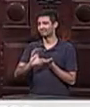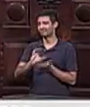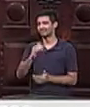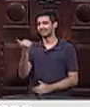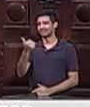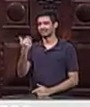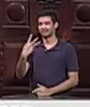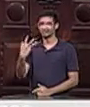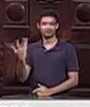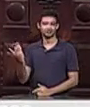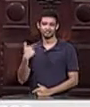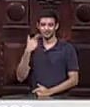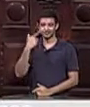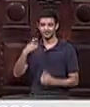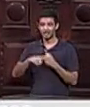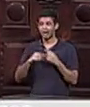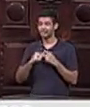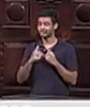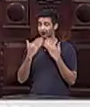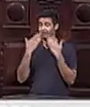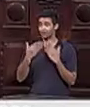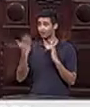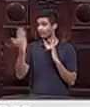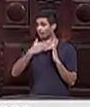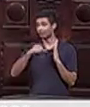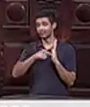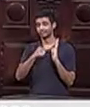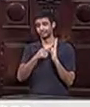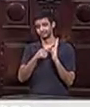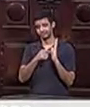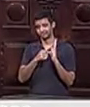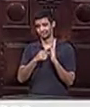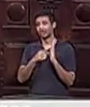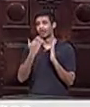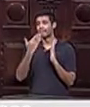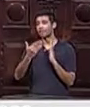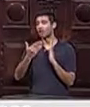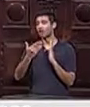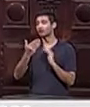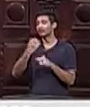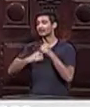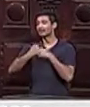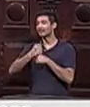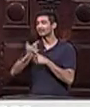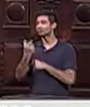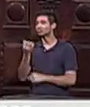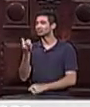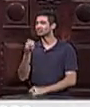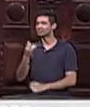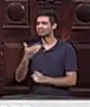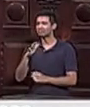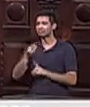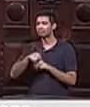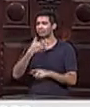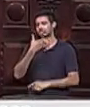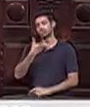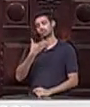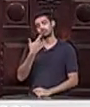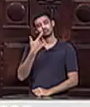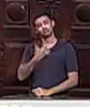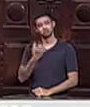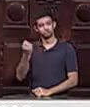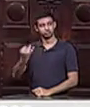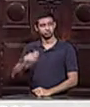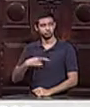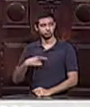por que que o veto só hoje está sendo votado no final do ano? Porque se esse artigo tivesse sendo mantido,